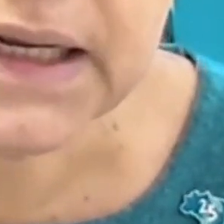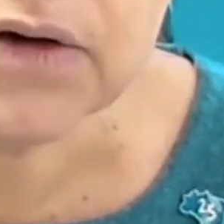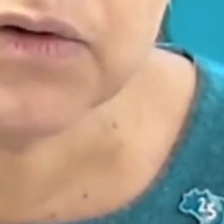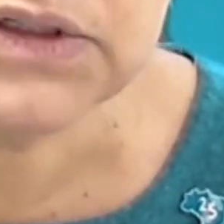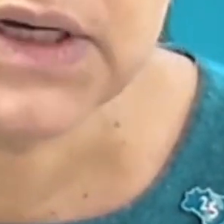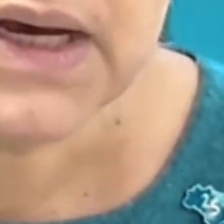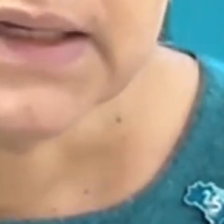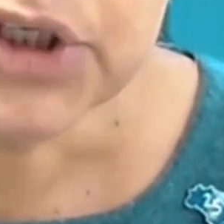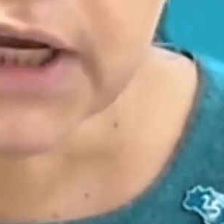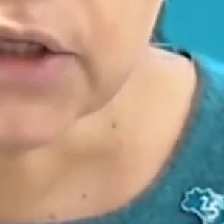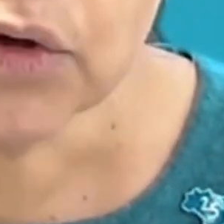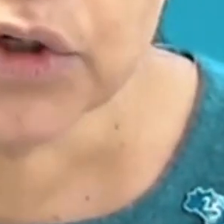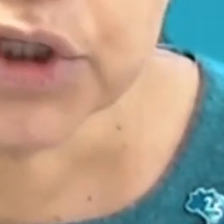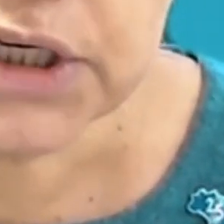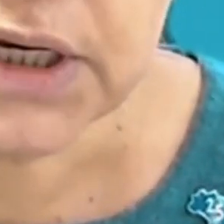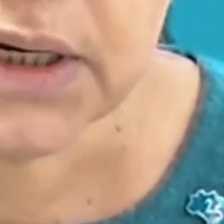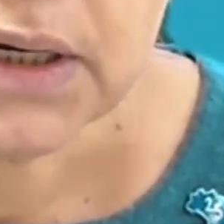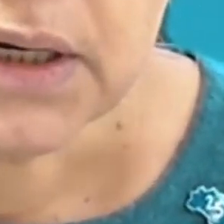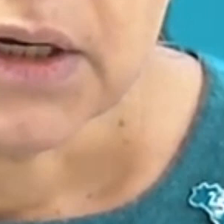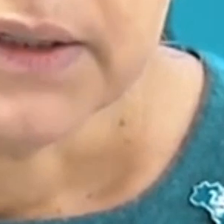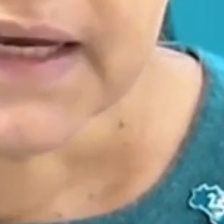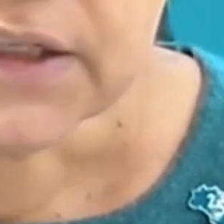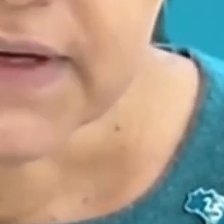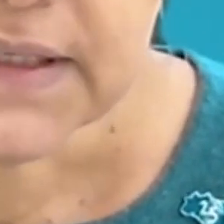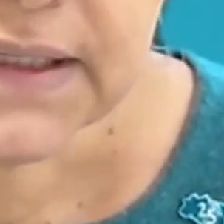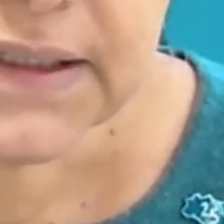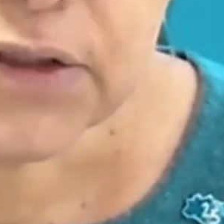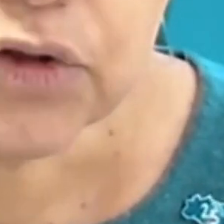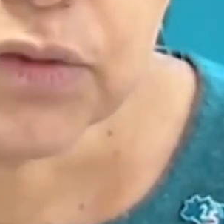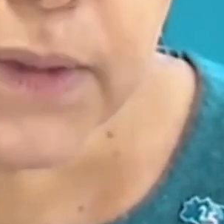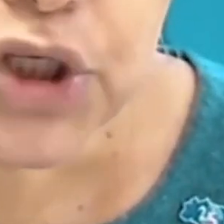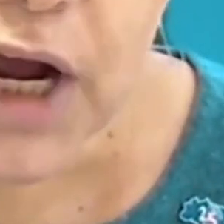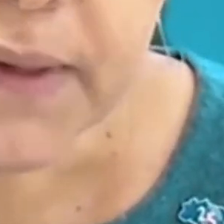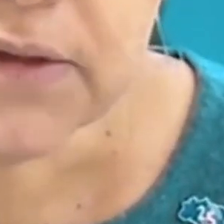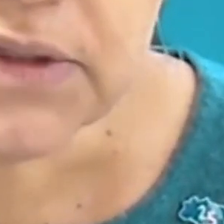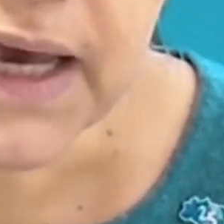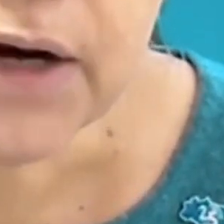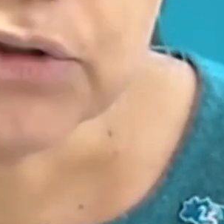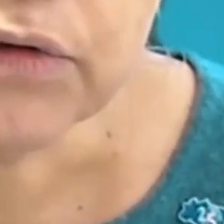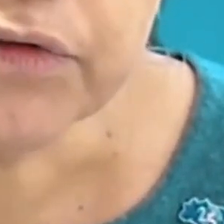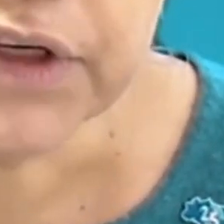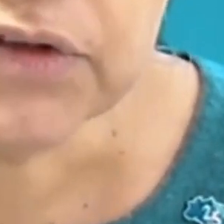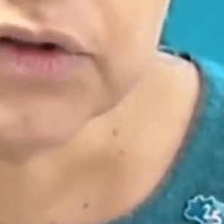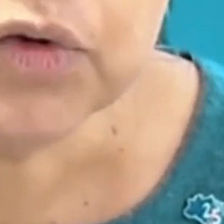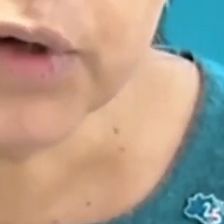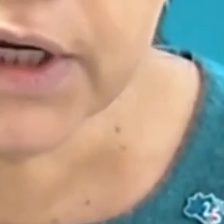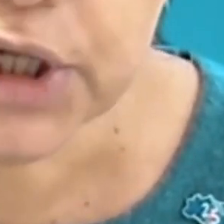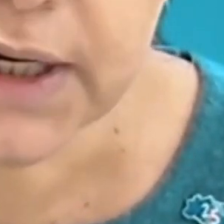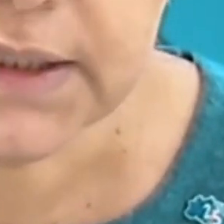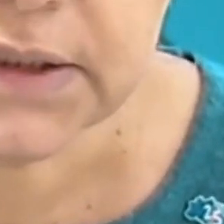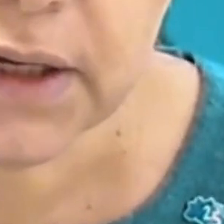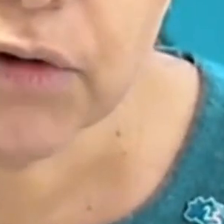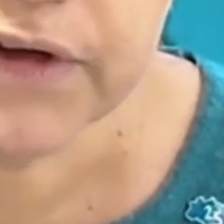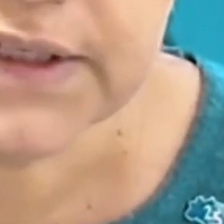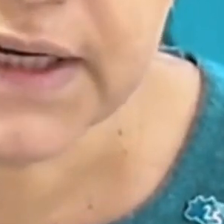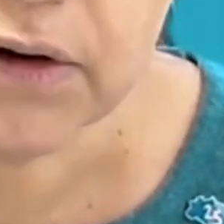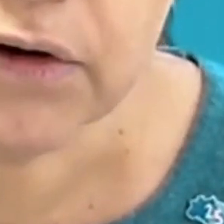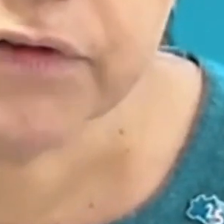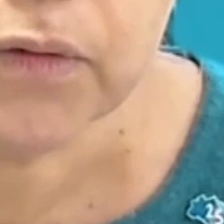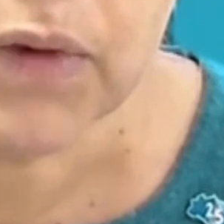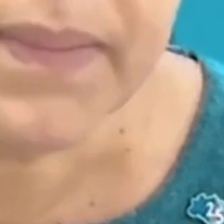pré-clínicos, clínicos, de tecnologia, das vacinas e dos medicamentos que eram desenvolvidos durante a crise